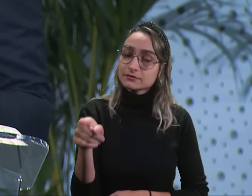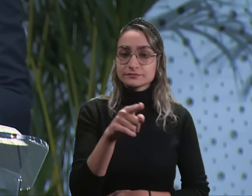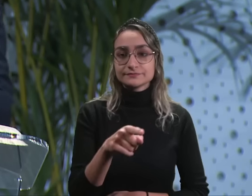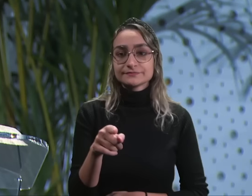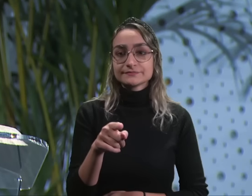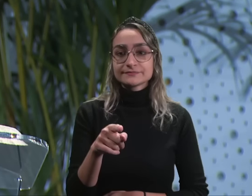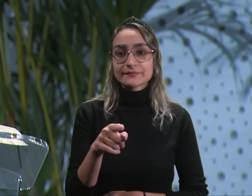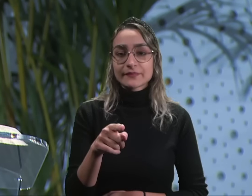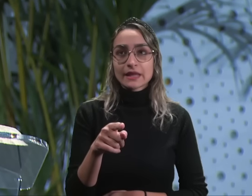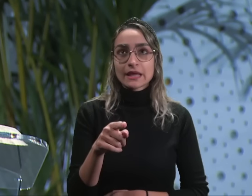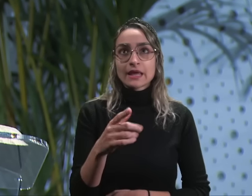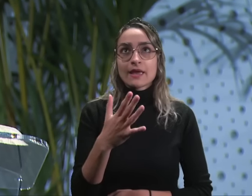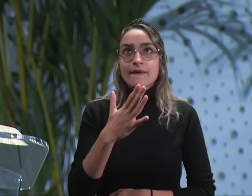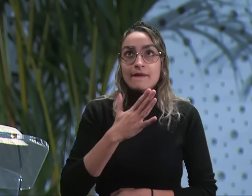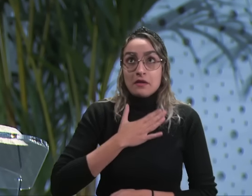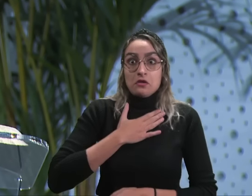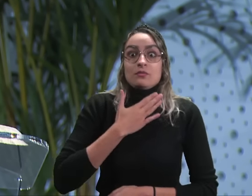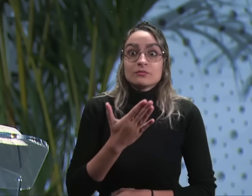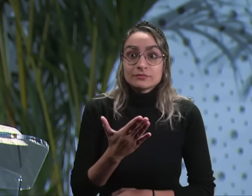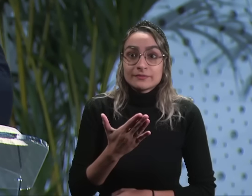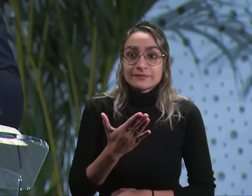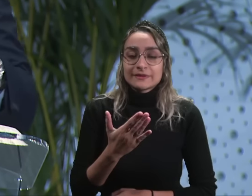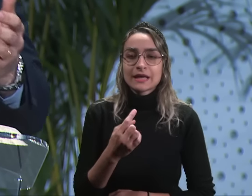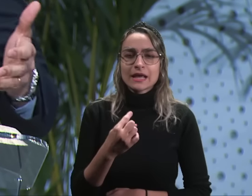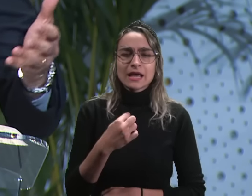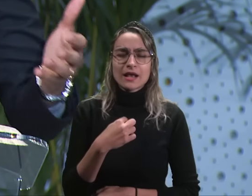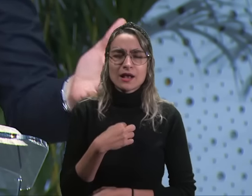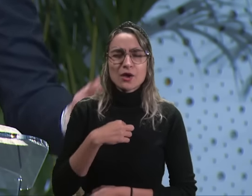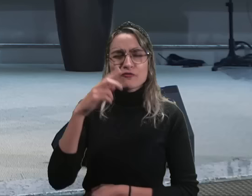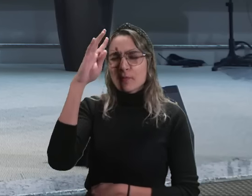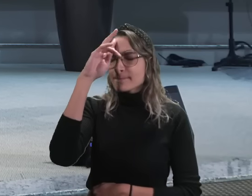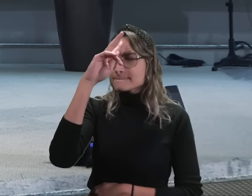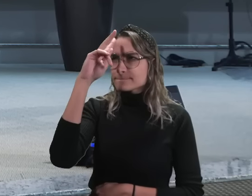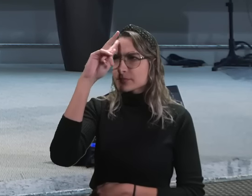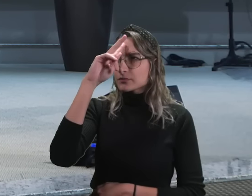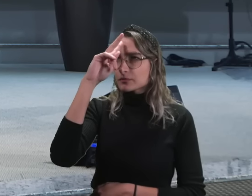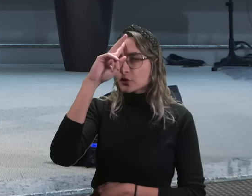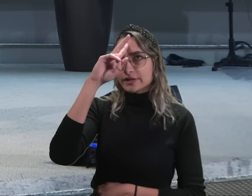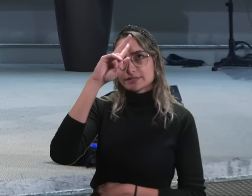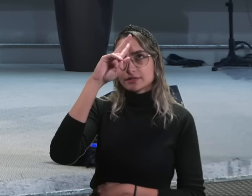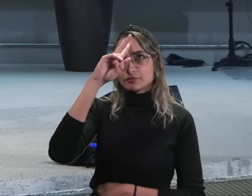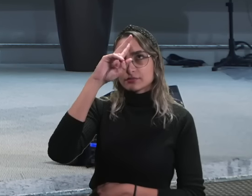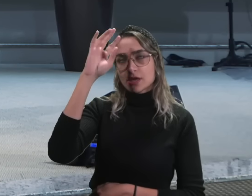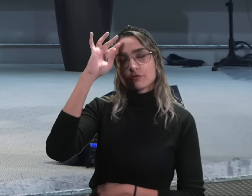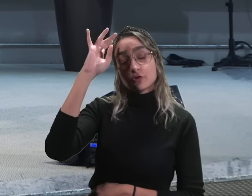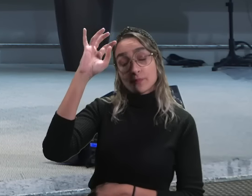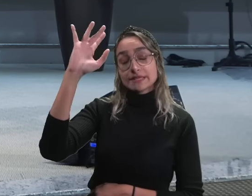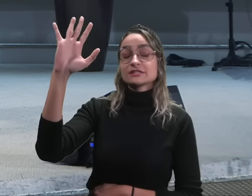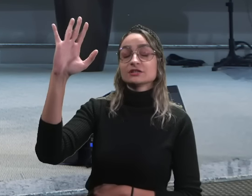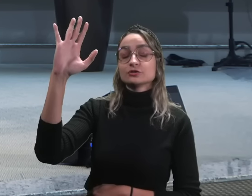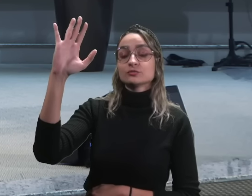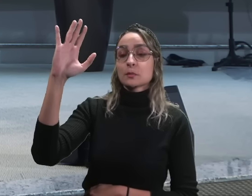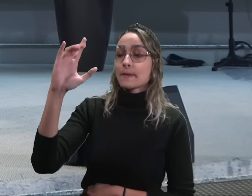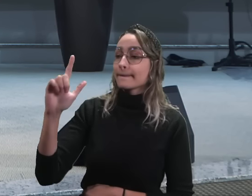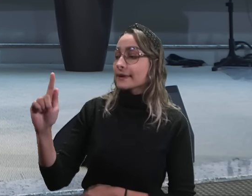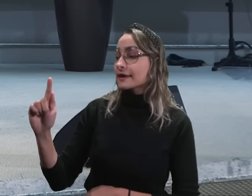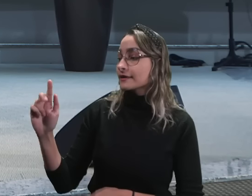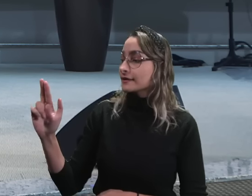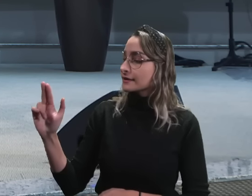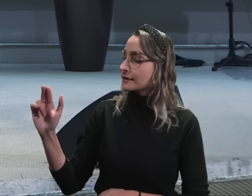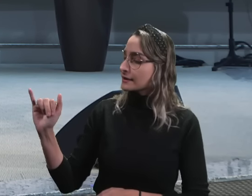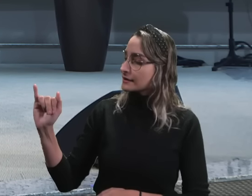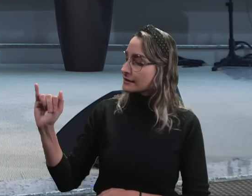surpresa é que não foi só Guilherme Miller na América do Norte foram vários homens em várias